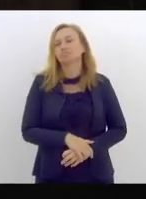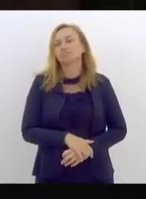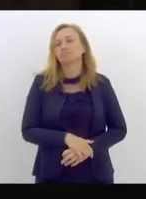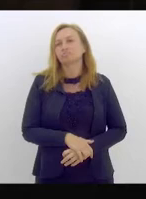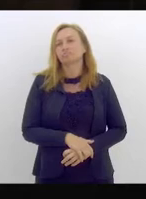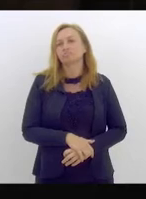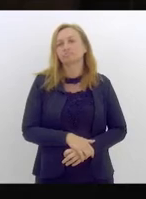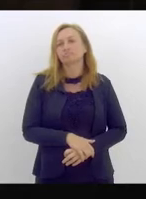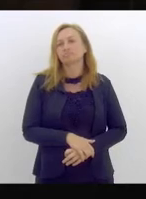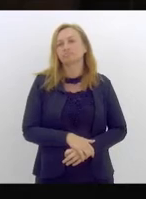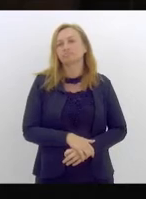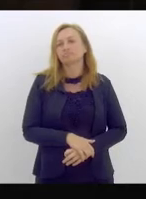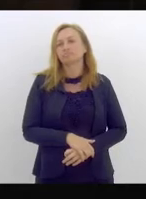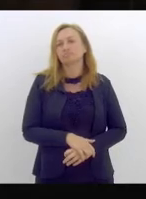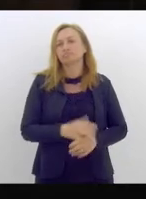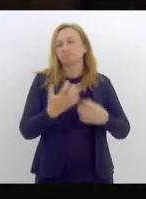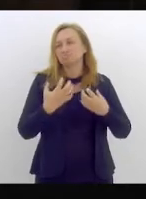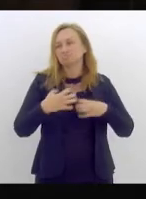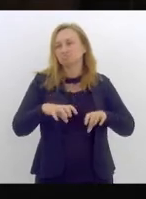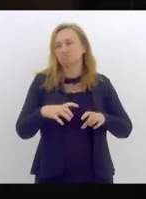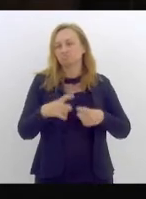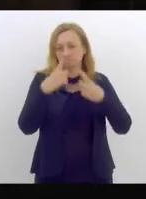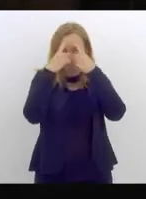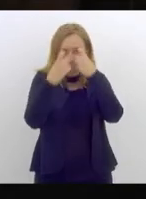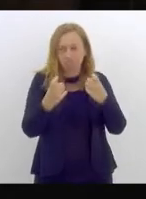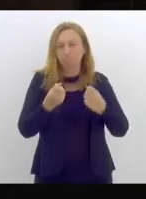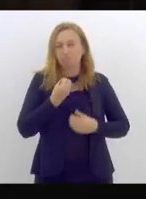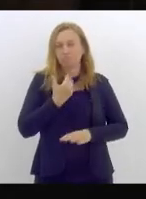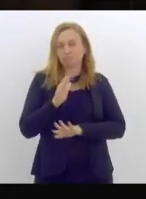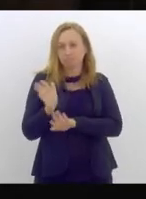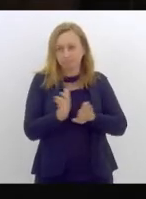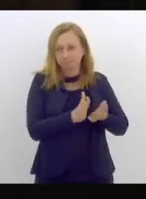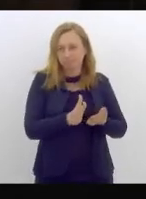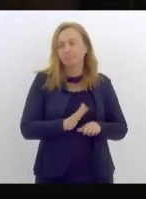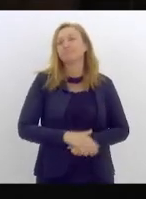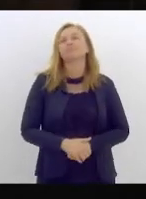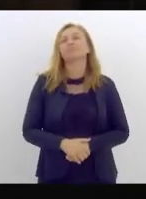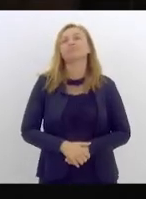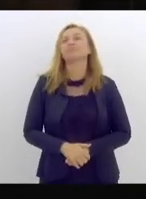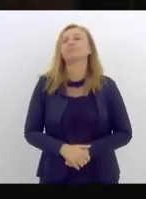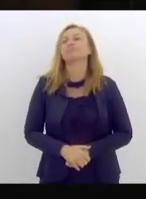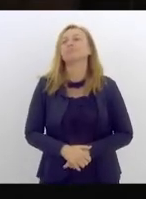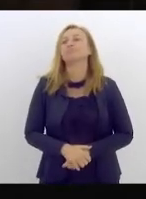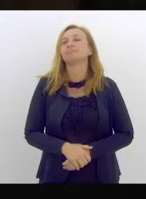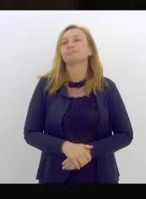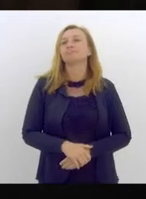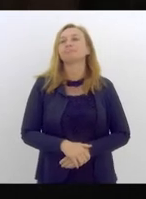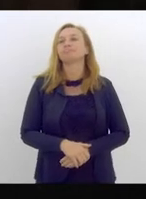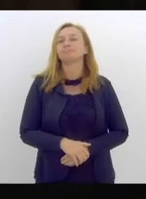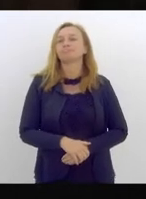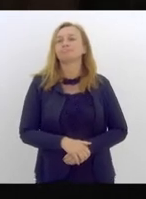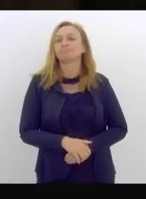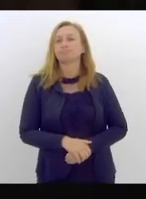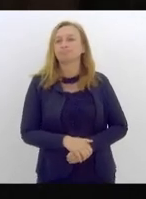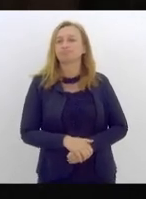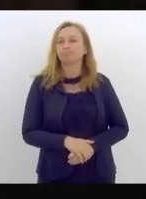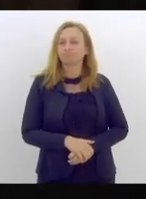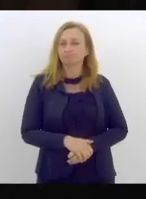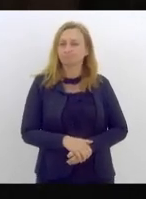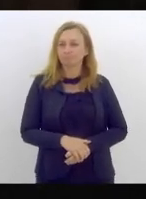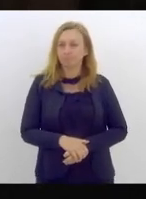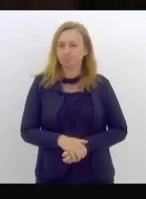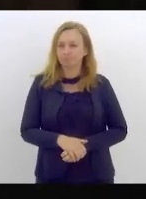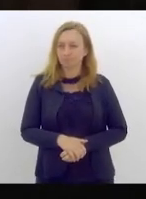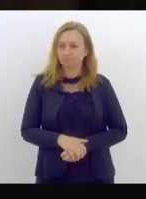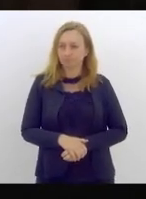disposta a embarcar nessa de forma alguma bom mas de qualquer maneira a minha